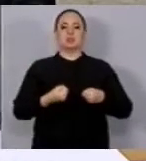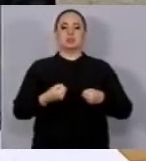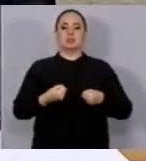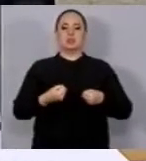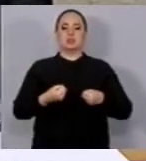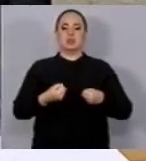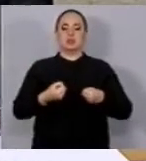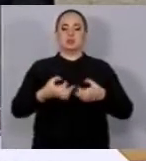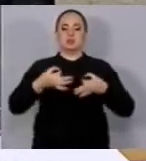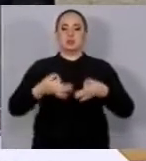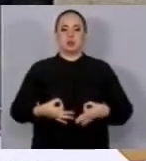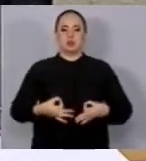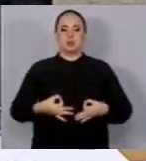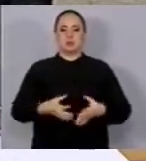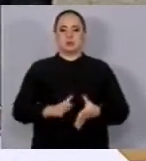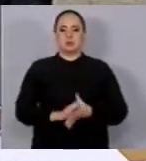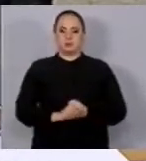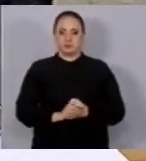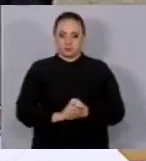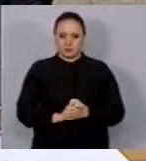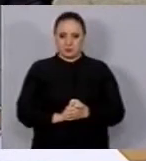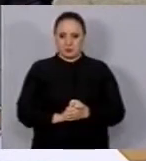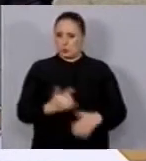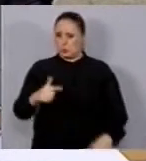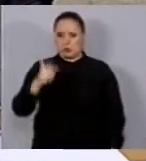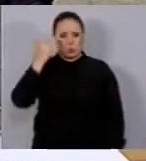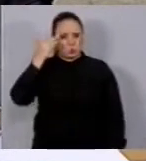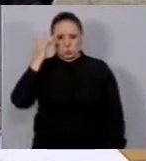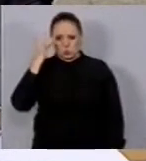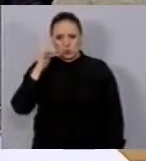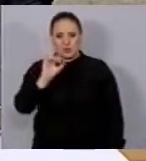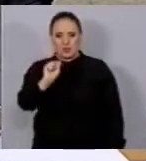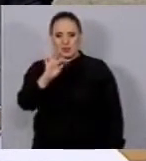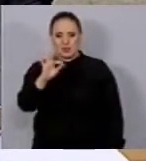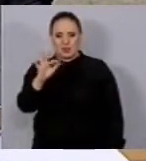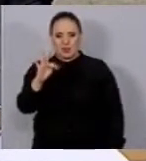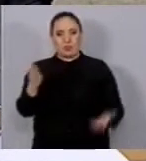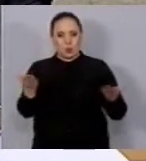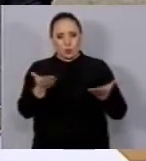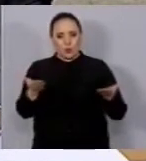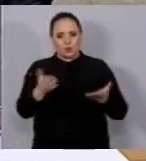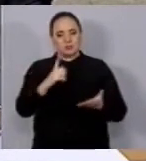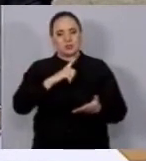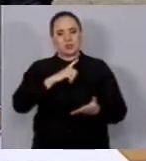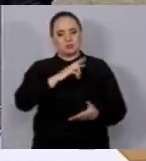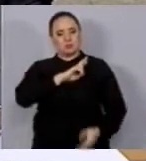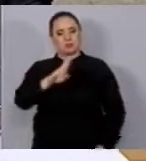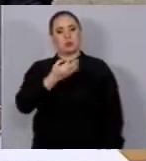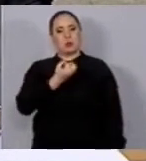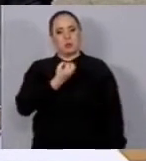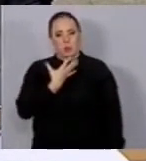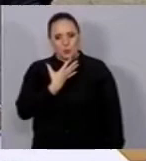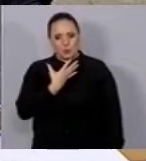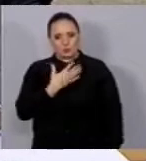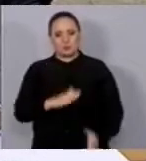integridade. Não tenho dúvida de que o Supremo está em boas mãos e acentuo que não é irrelevante